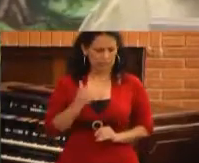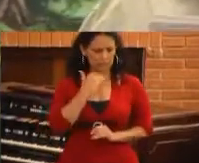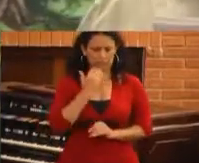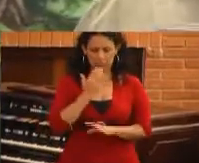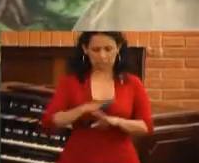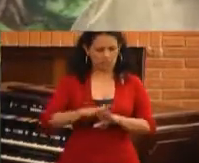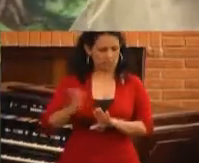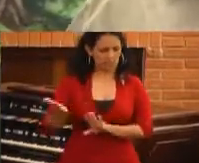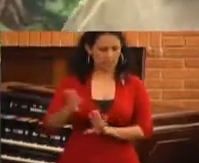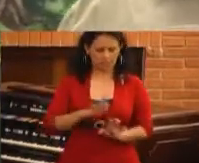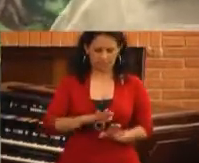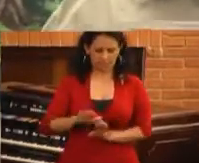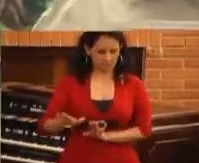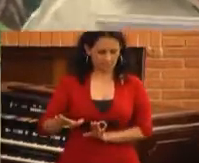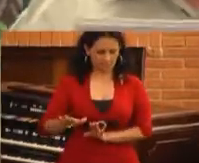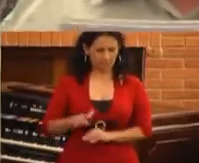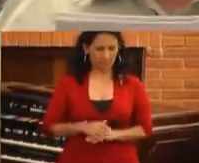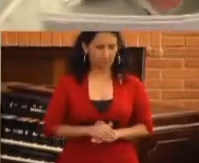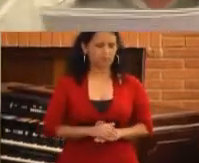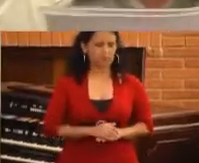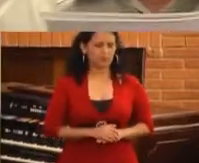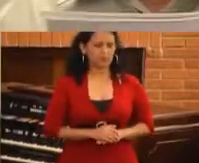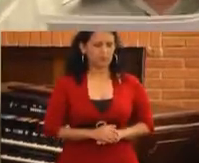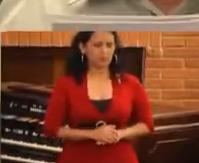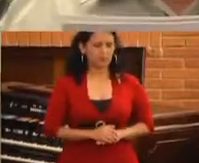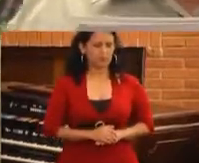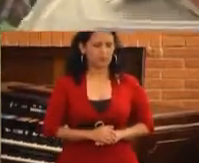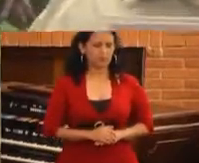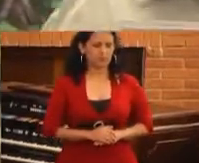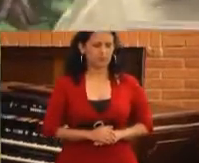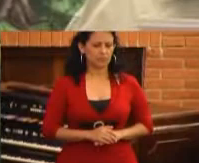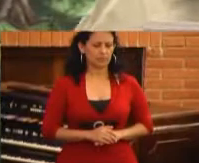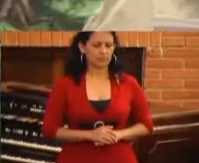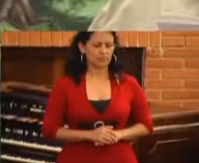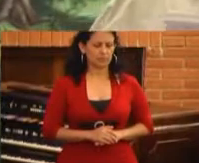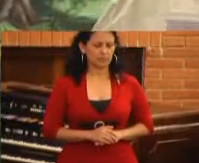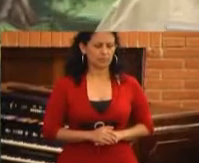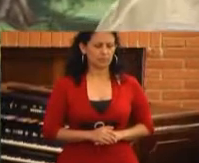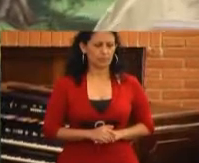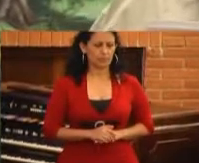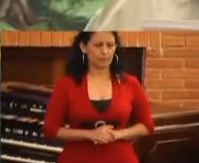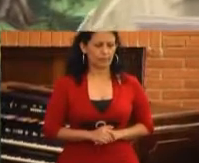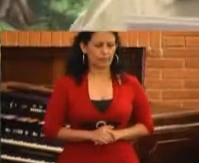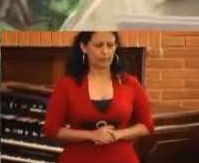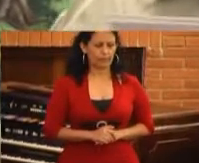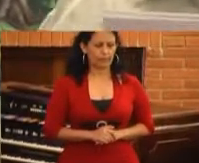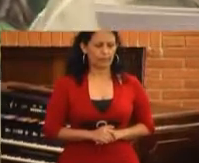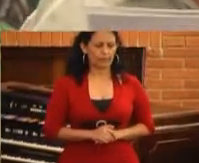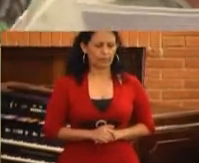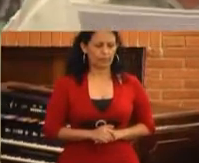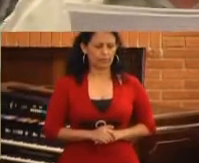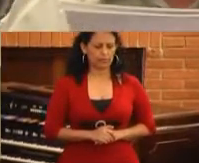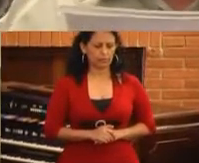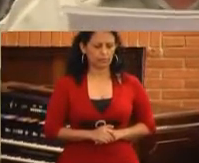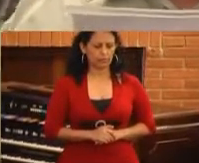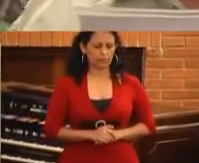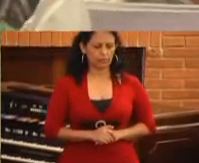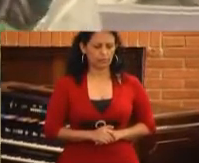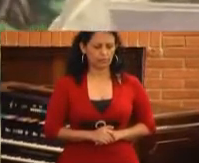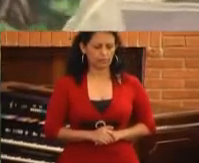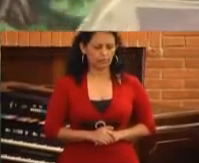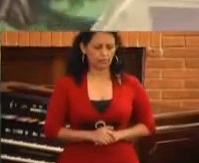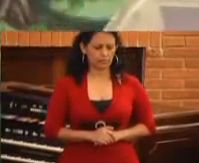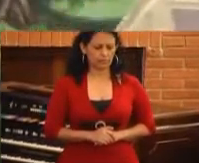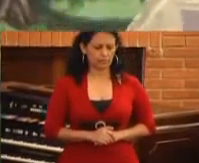sua obra possui de imortal, ele a deve à redescoberta e atualização